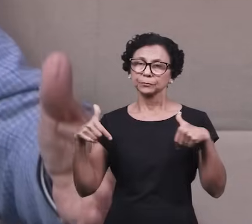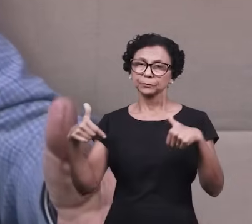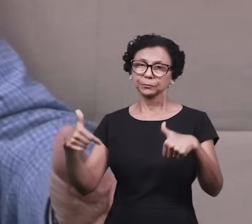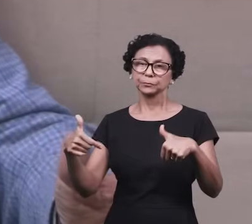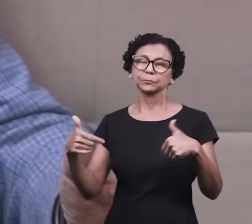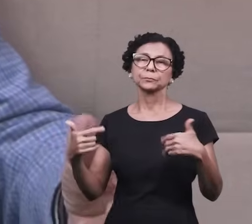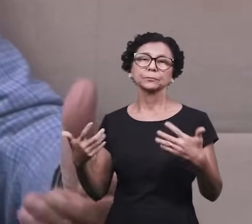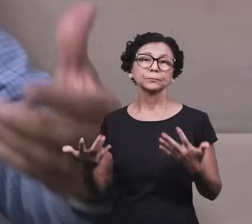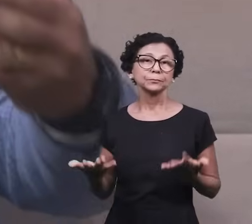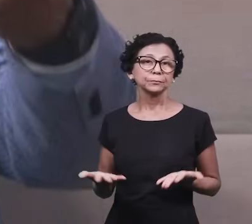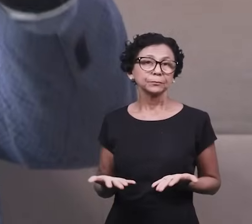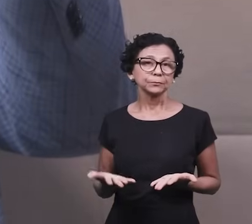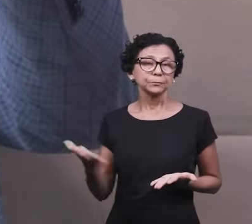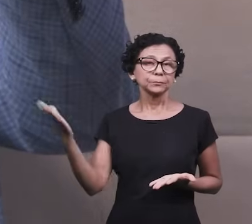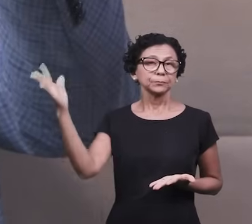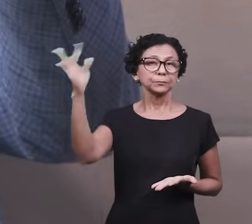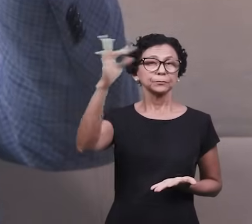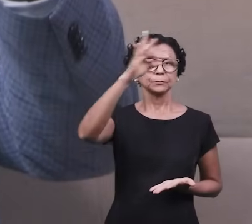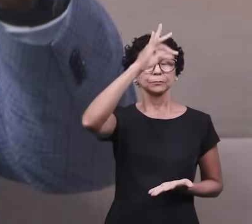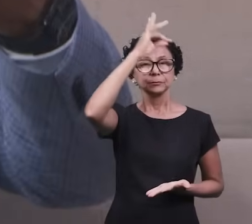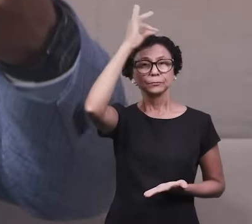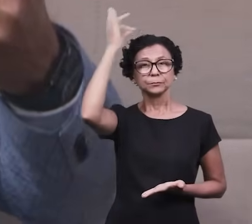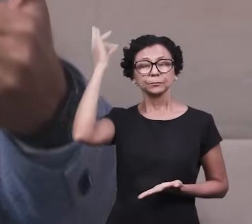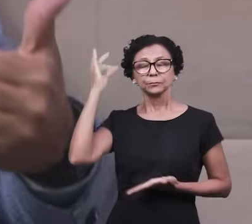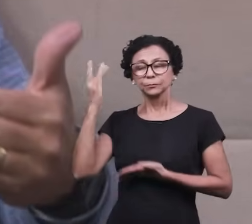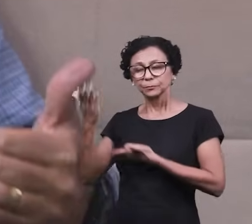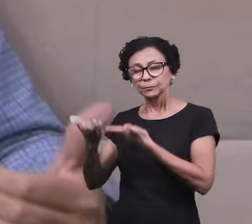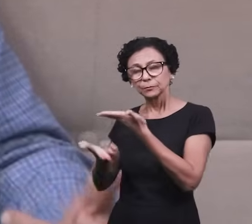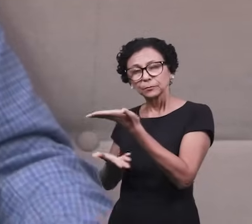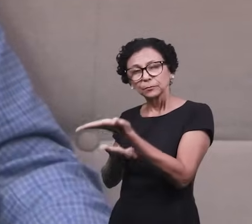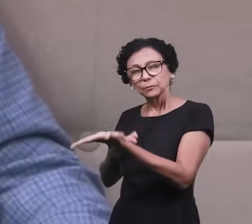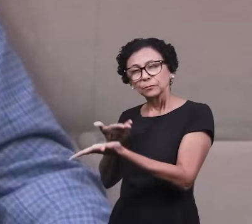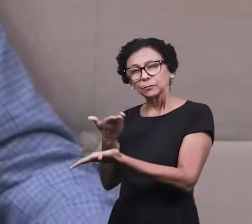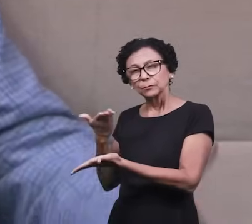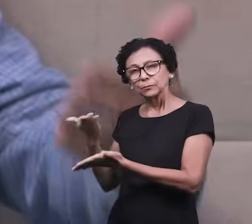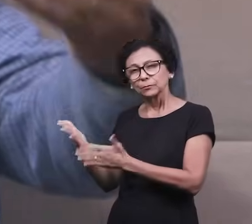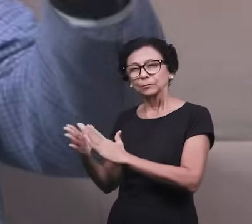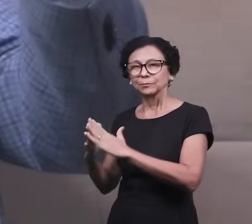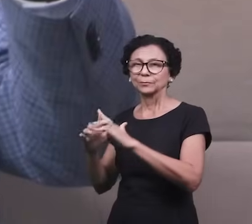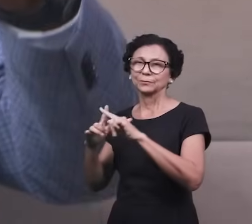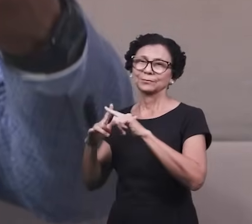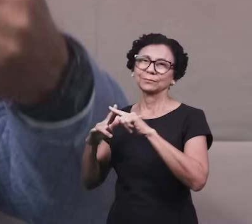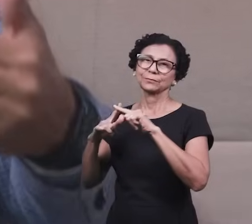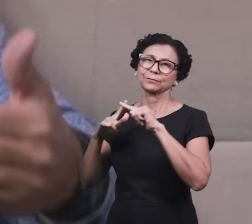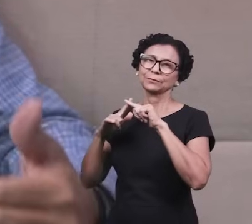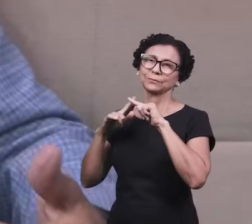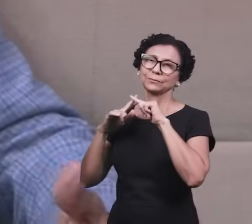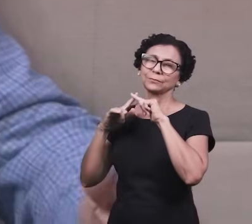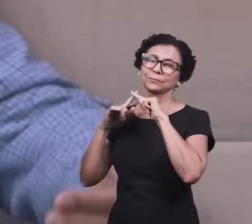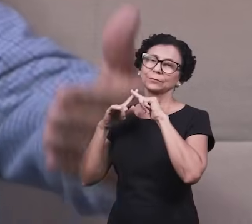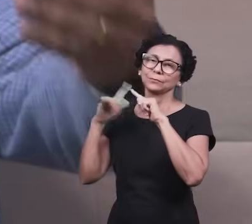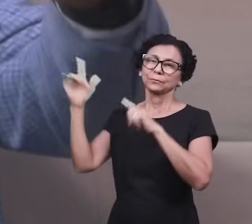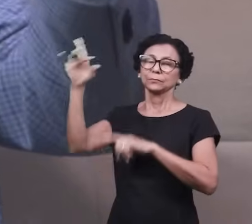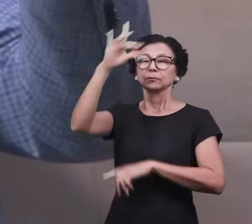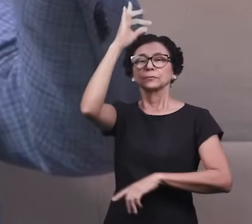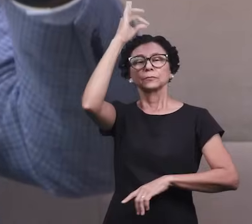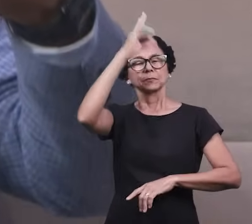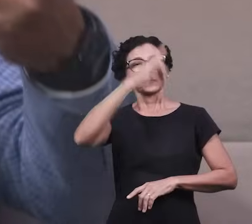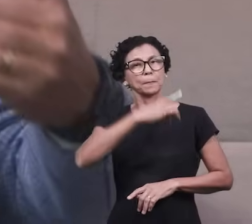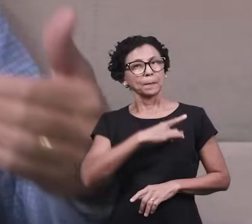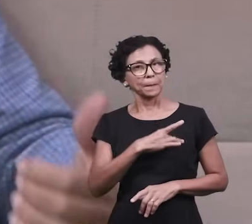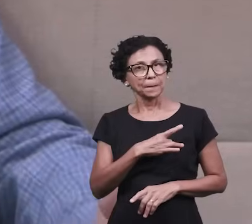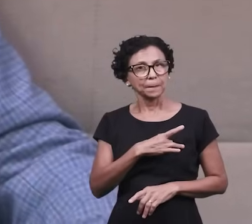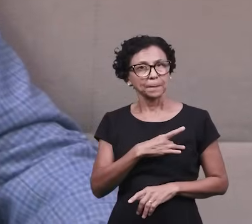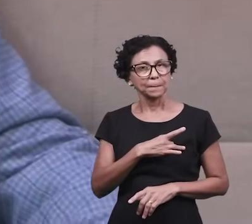Espírito Santo, que o Espírito Santo é que preserva a igreja, a bênção do Espírito Santo, o batismo com o